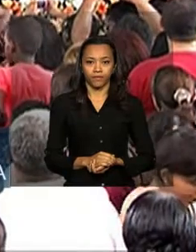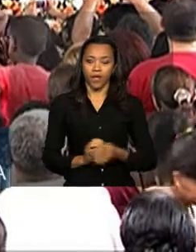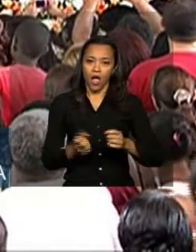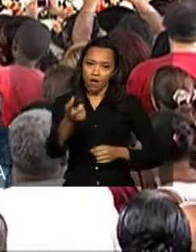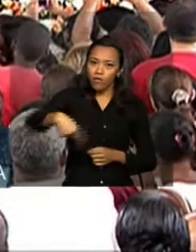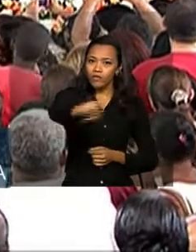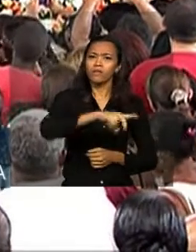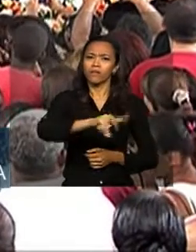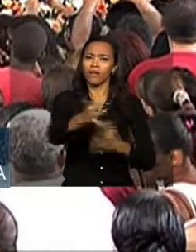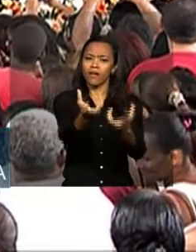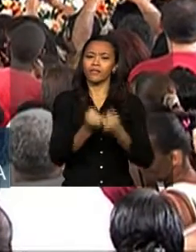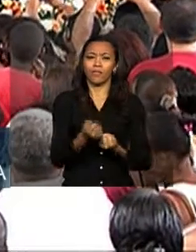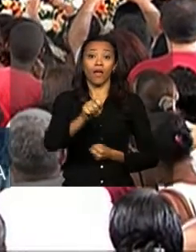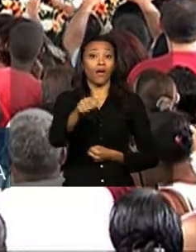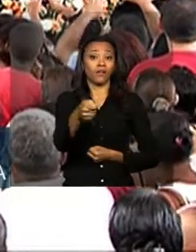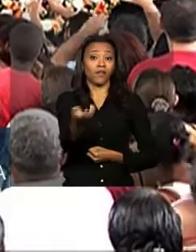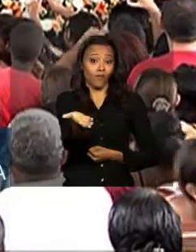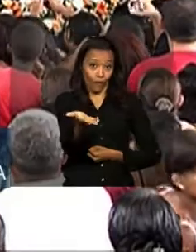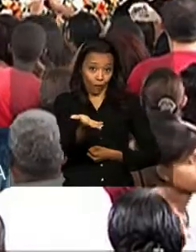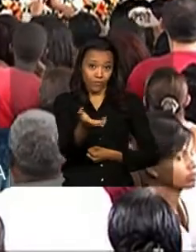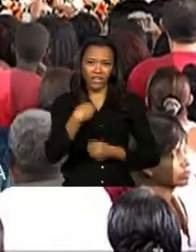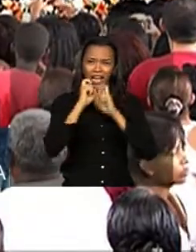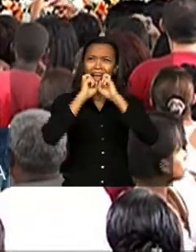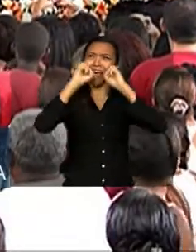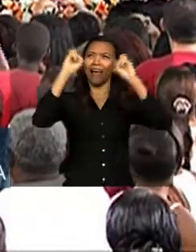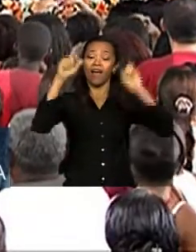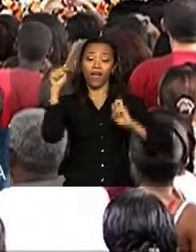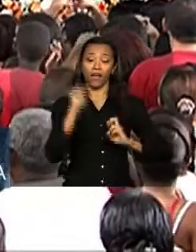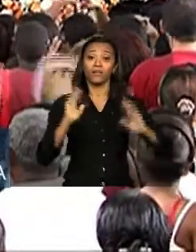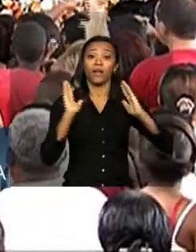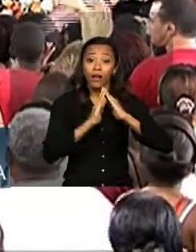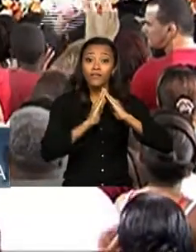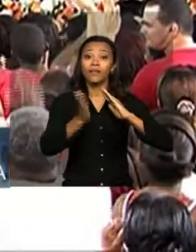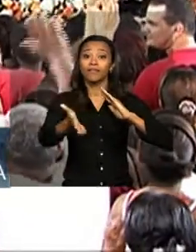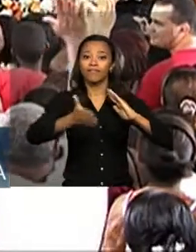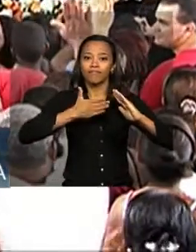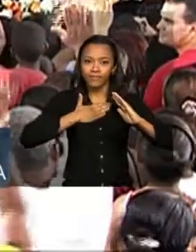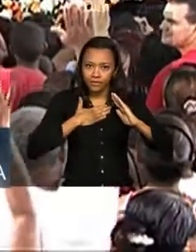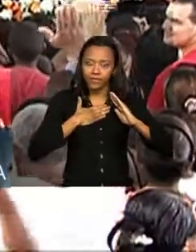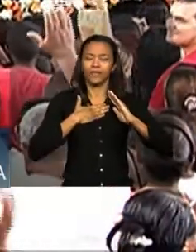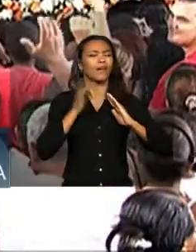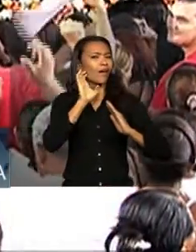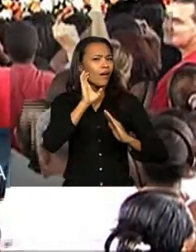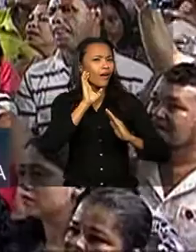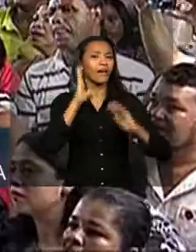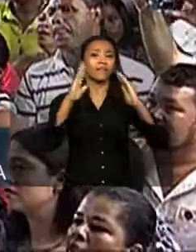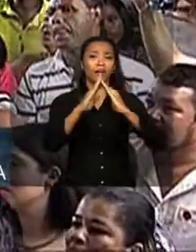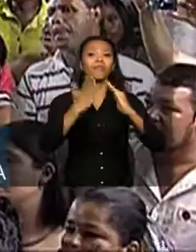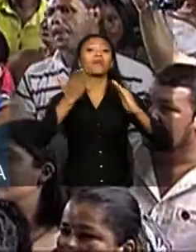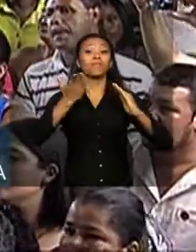Vocês que vão receber a chave hoje, vocês vão poder gritar, essa casa é... Eu não ouvi, essa casa